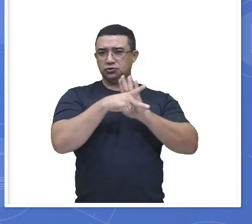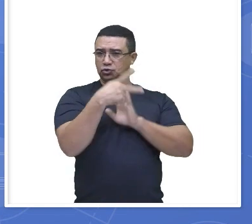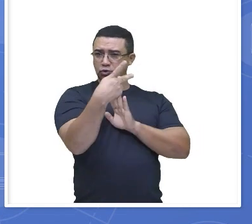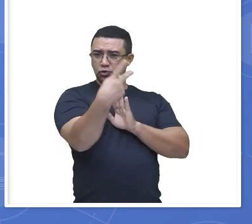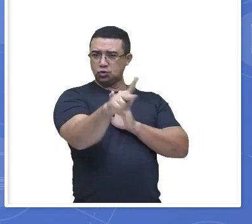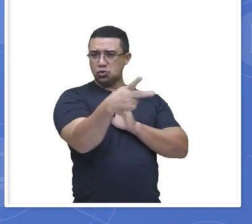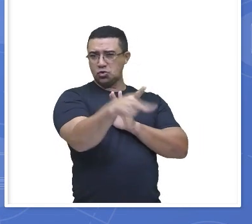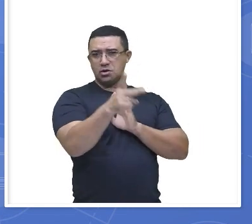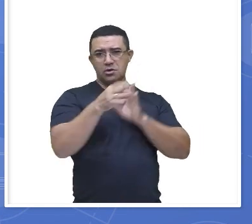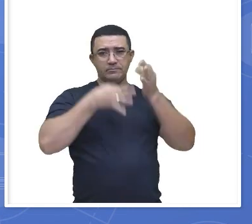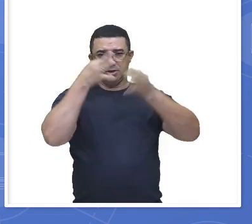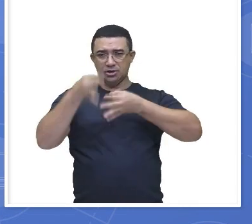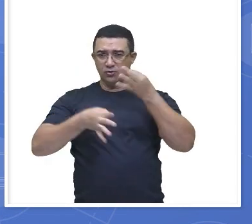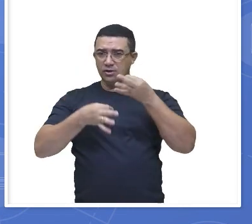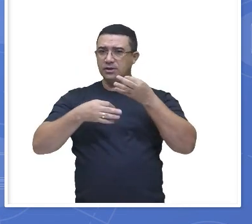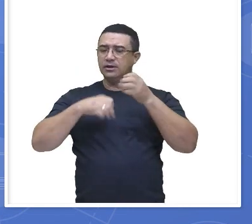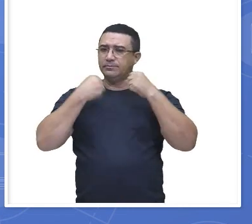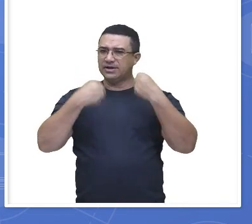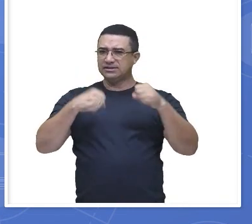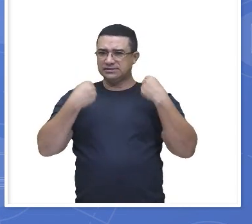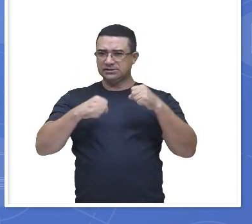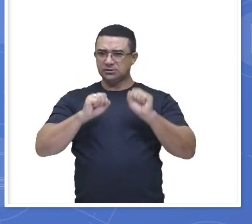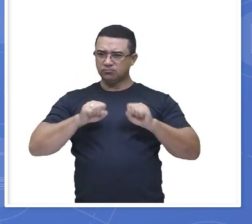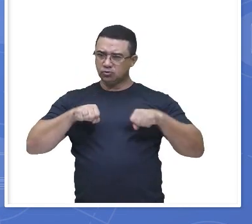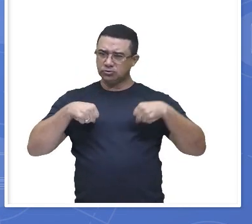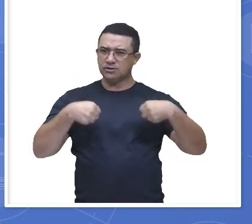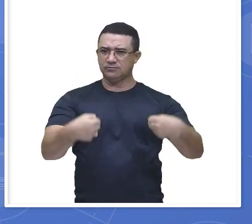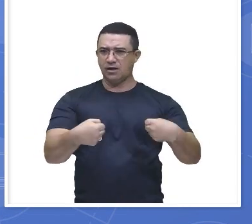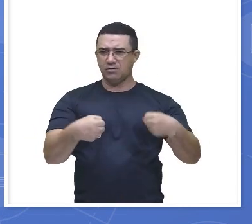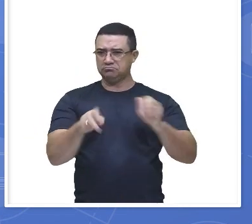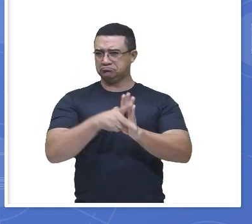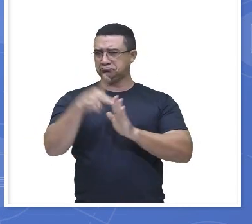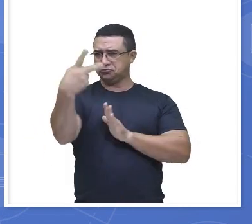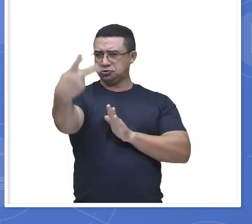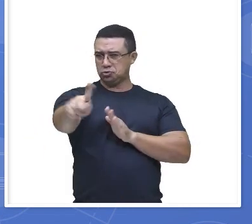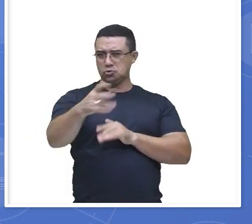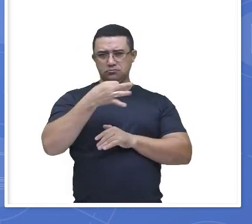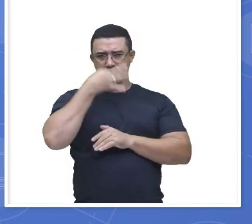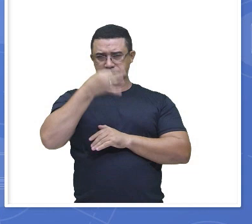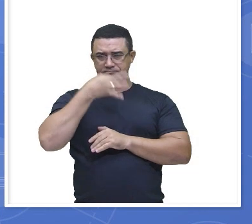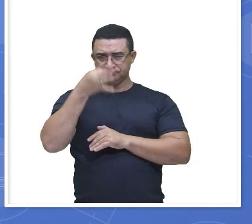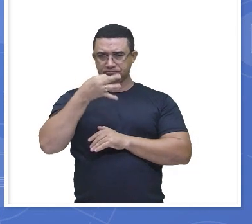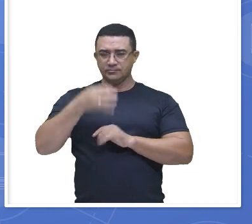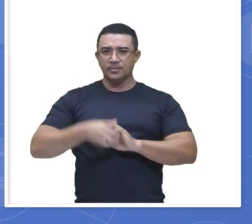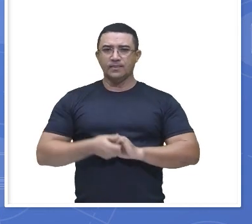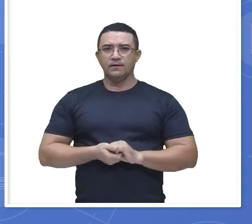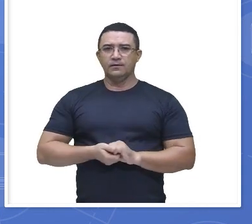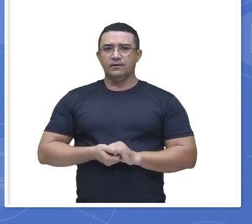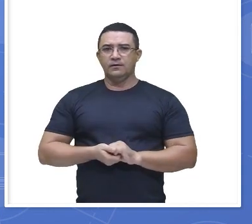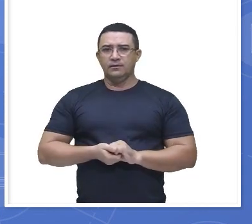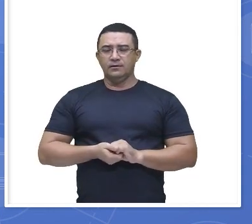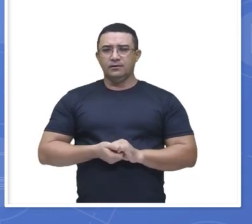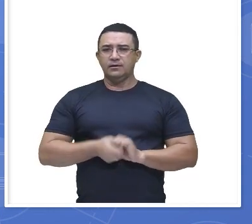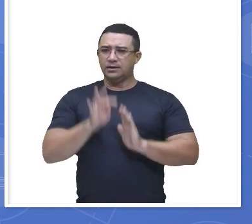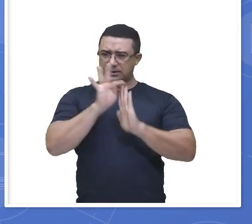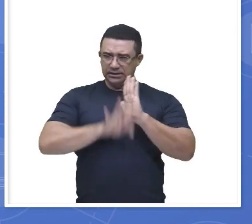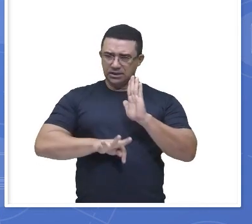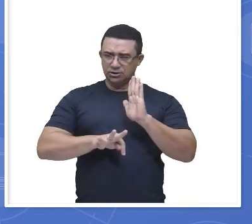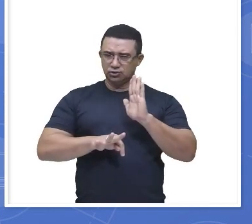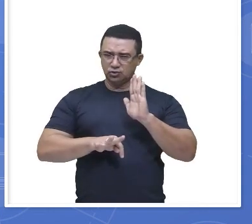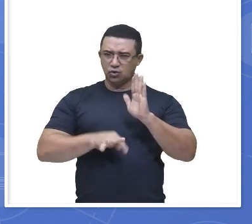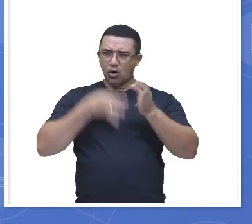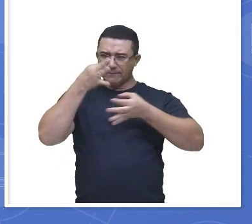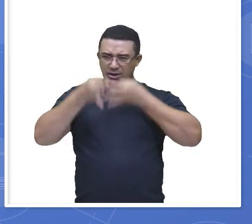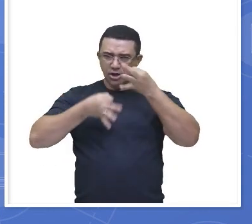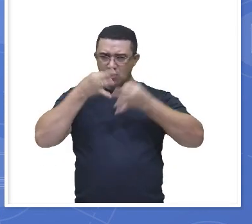com algum tipo de argumentação, ok? Seguindo adiante, o texto de opinião, né? Nesse texto